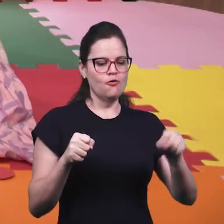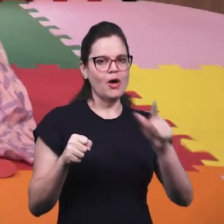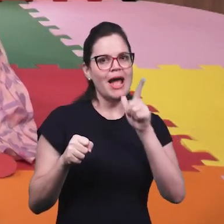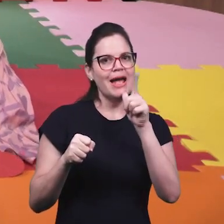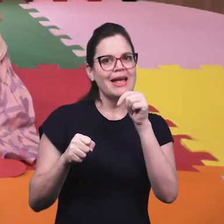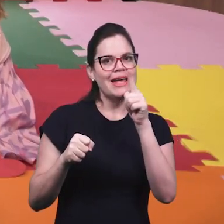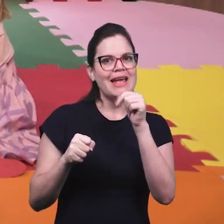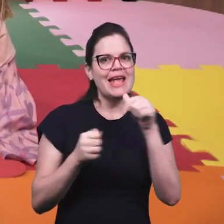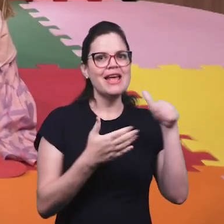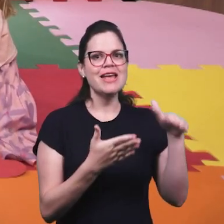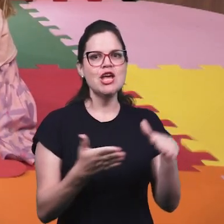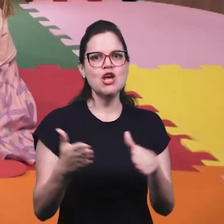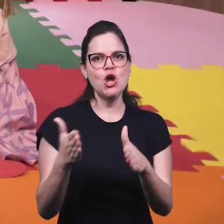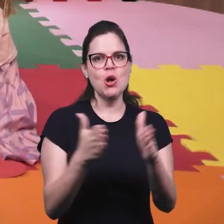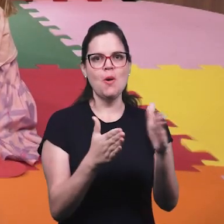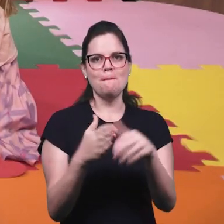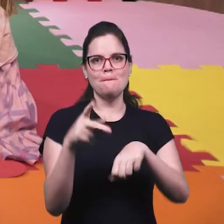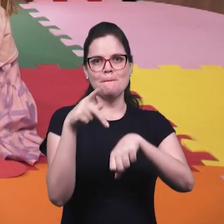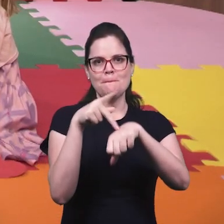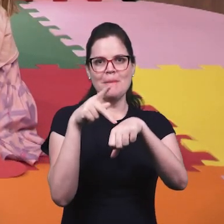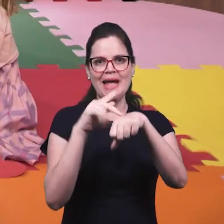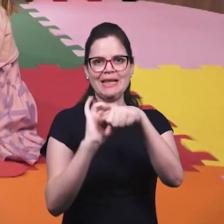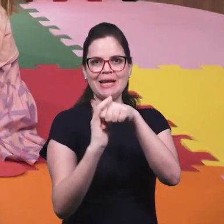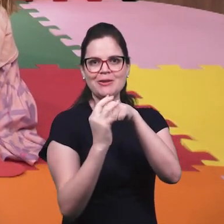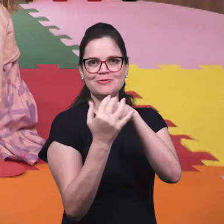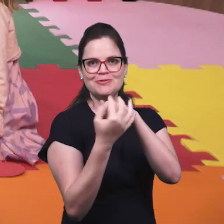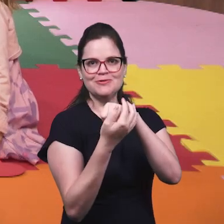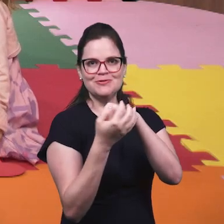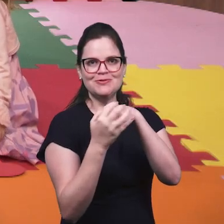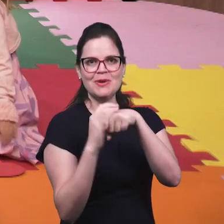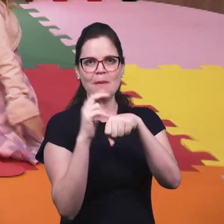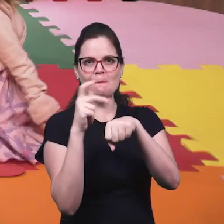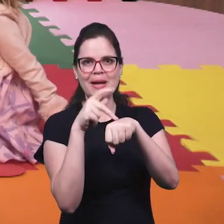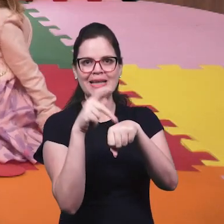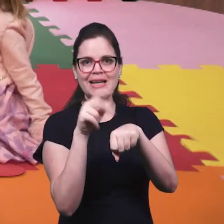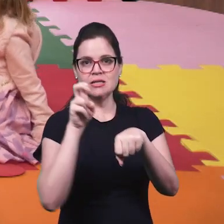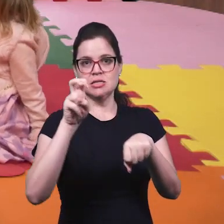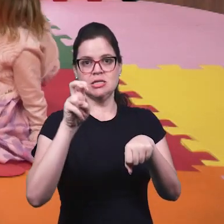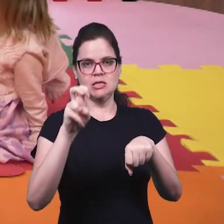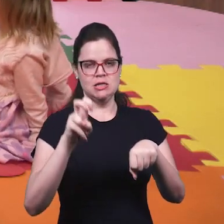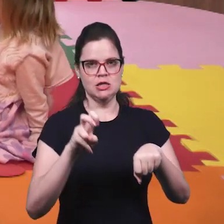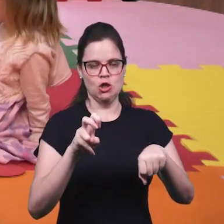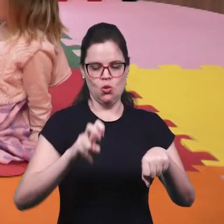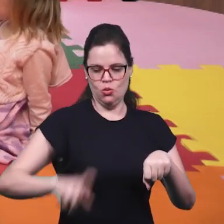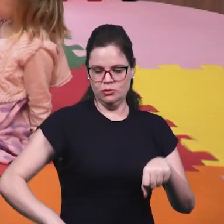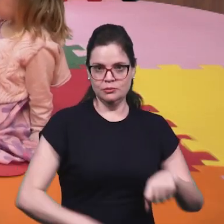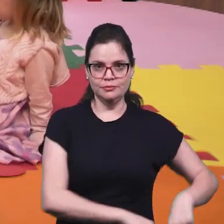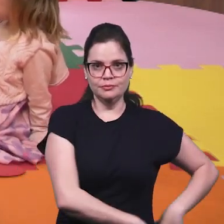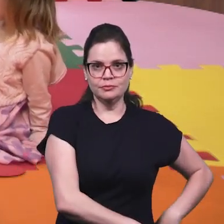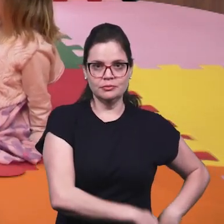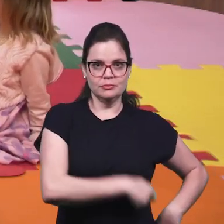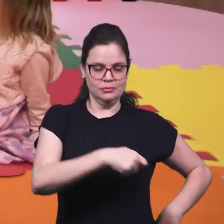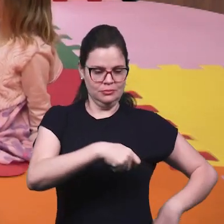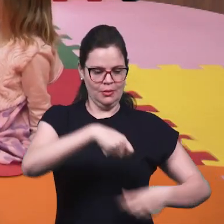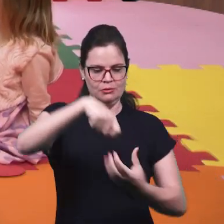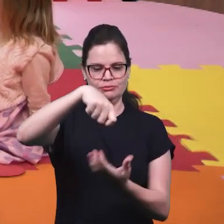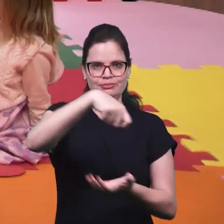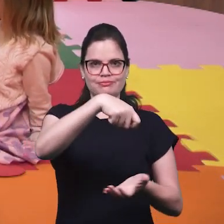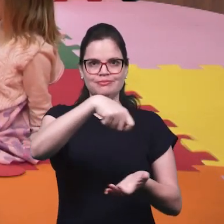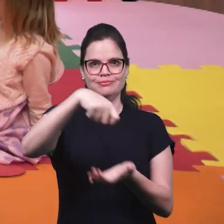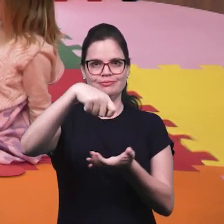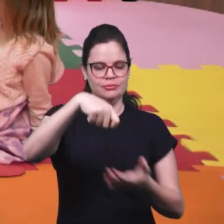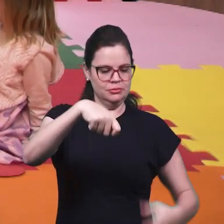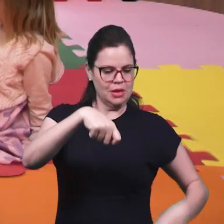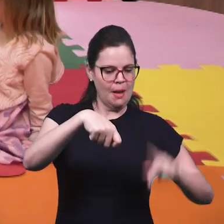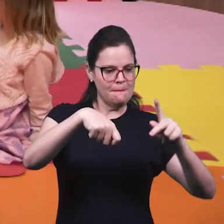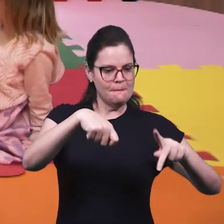5 seixos, que são 5 pedrinhas, tá vendo? E aí ele colocou dentro do alforje de pastor